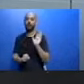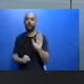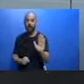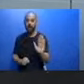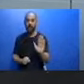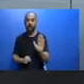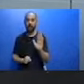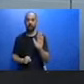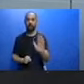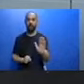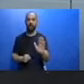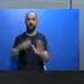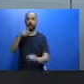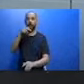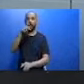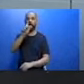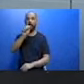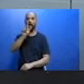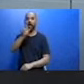aqui pare